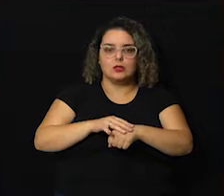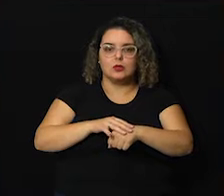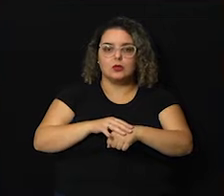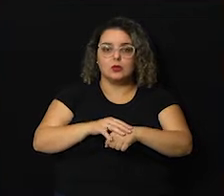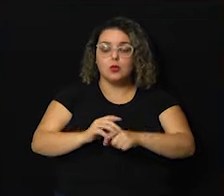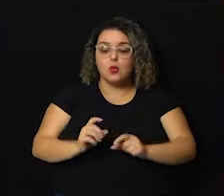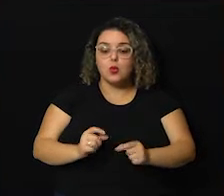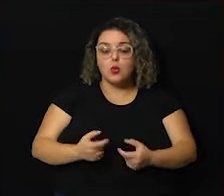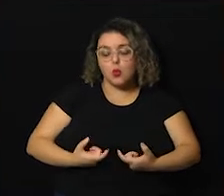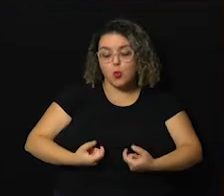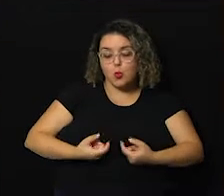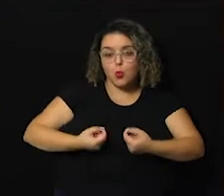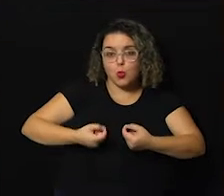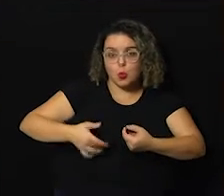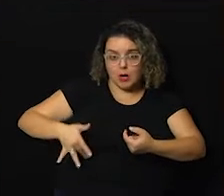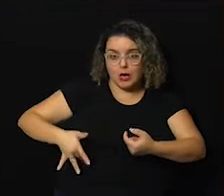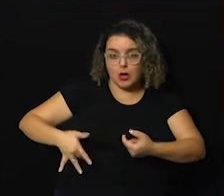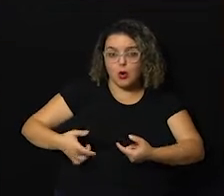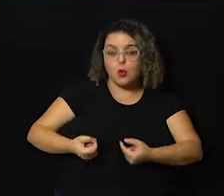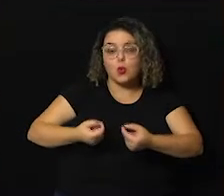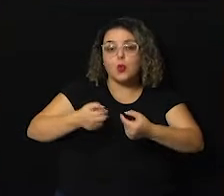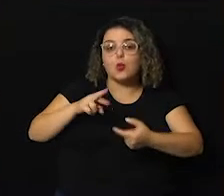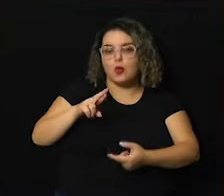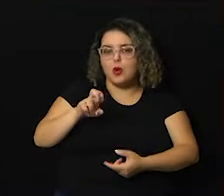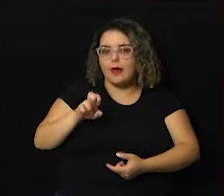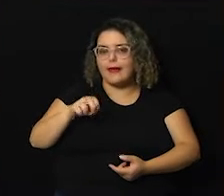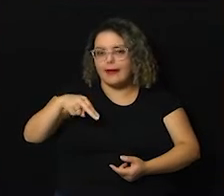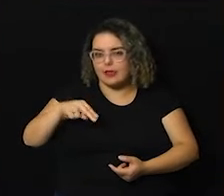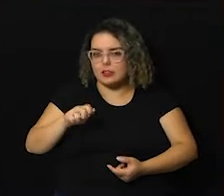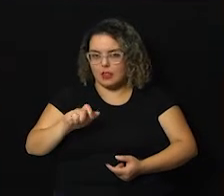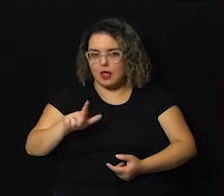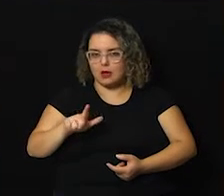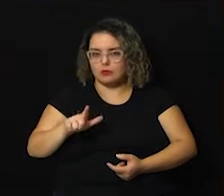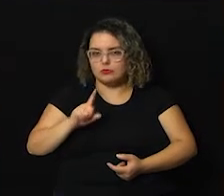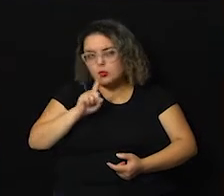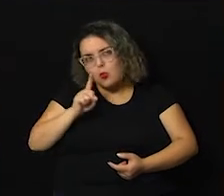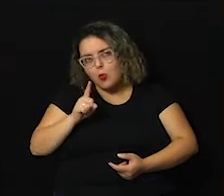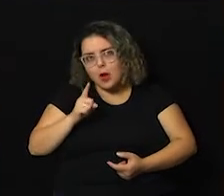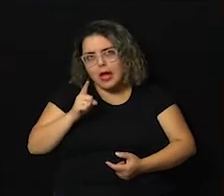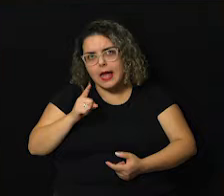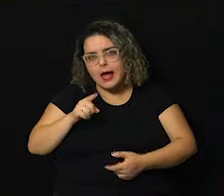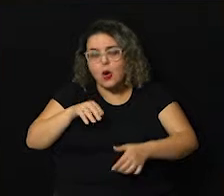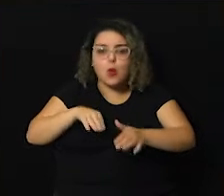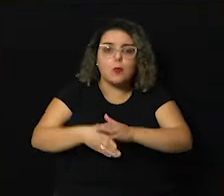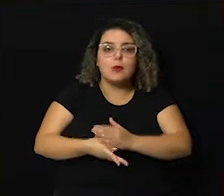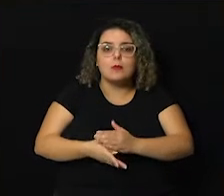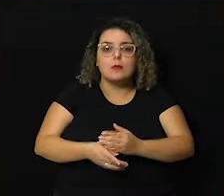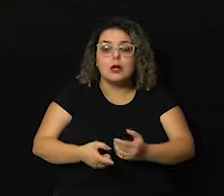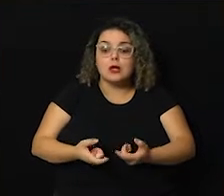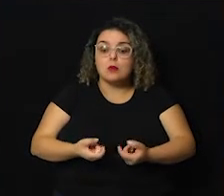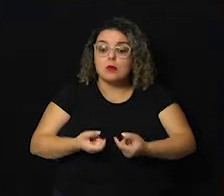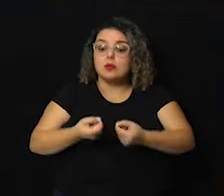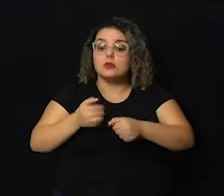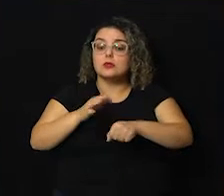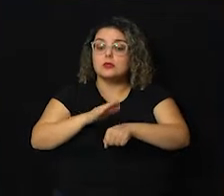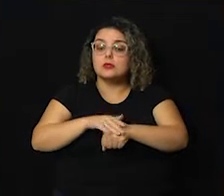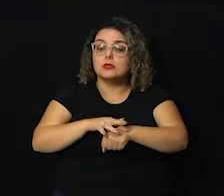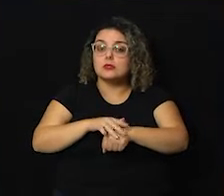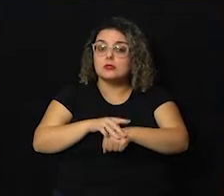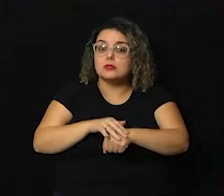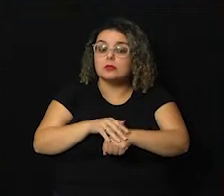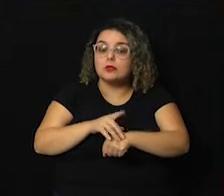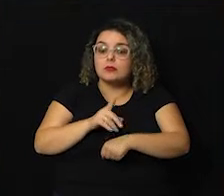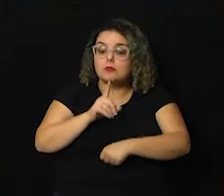câncer renal, veja, não é um dos mais comuns, mas ele é uma doença silenciosa, como a grande maioria